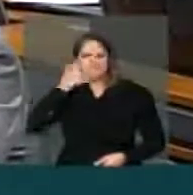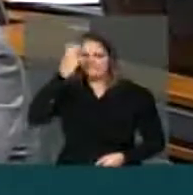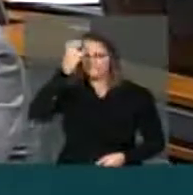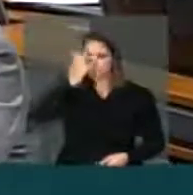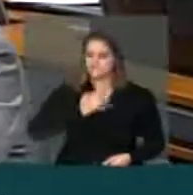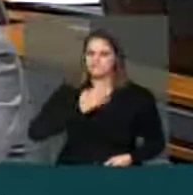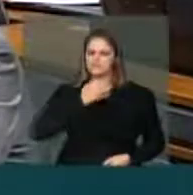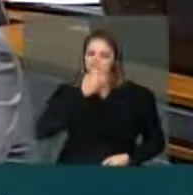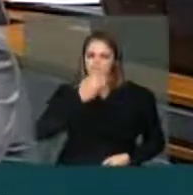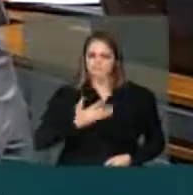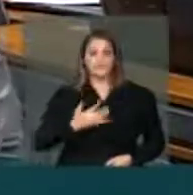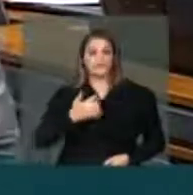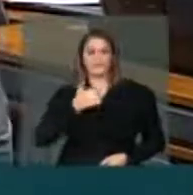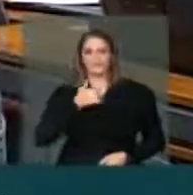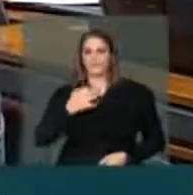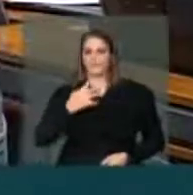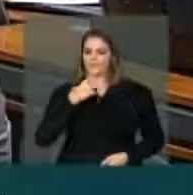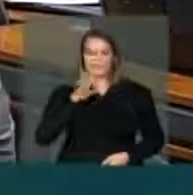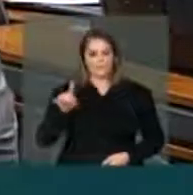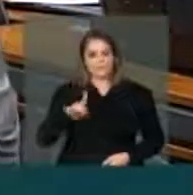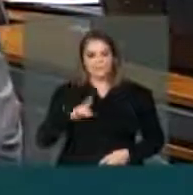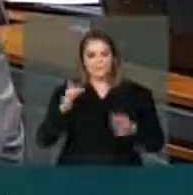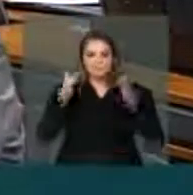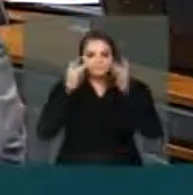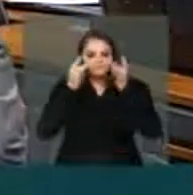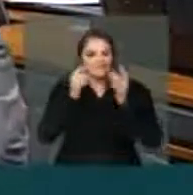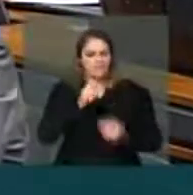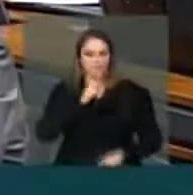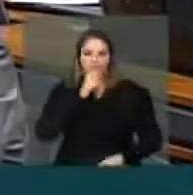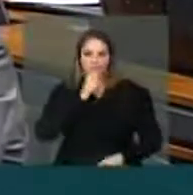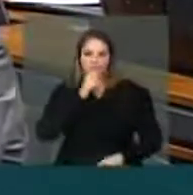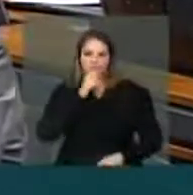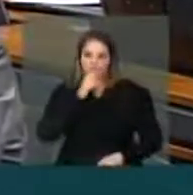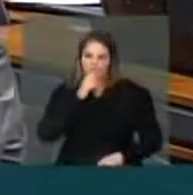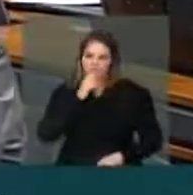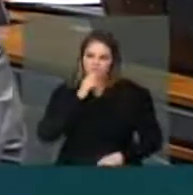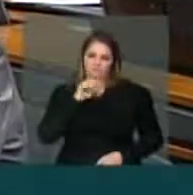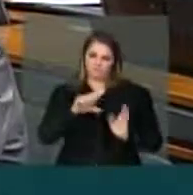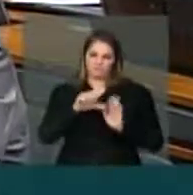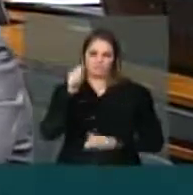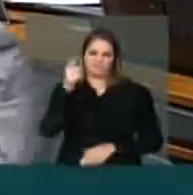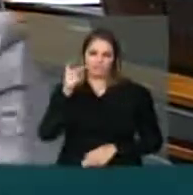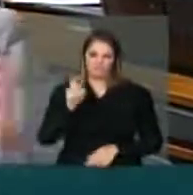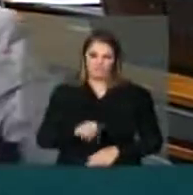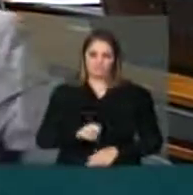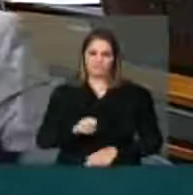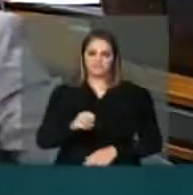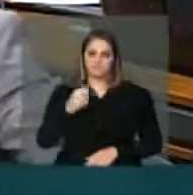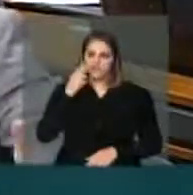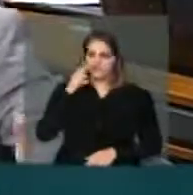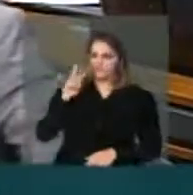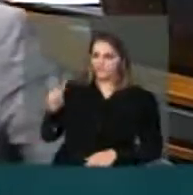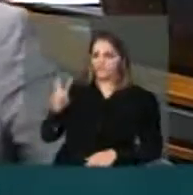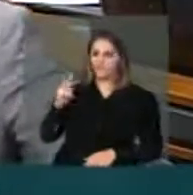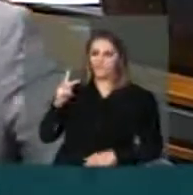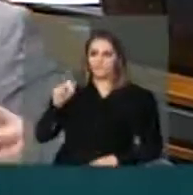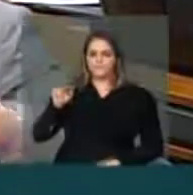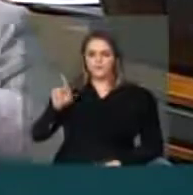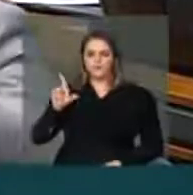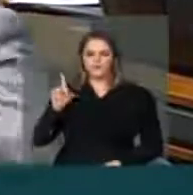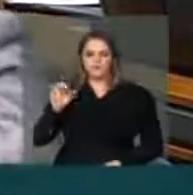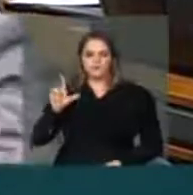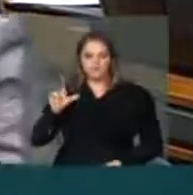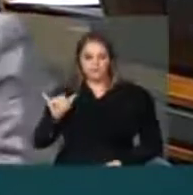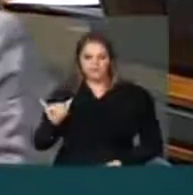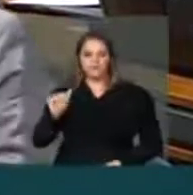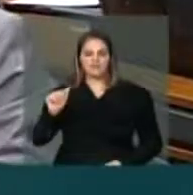seriedade. Eu não o conhecia pessoalmente, mas vi aqui e aí resta fazer a boa intriga. O deputado Paulo Dernê Avelino, que eu me lembro bem,